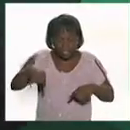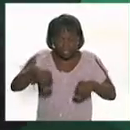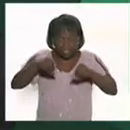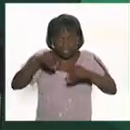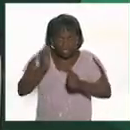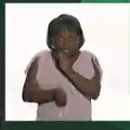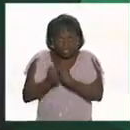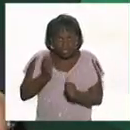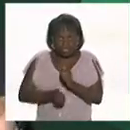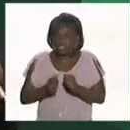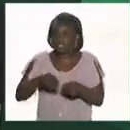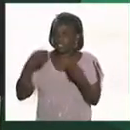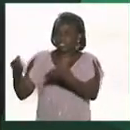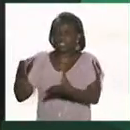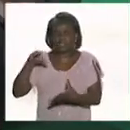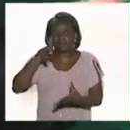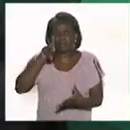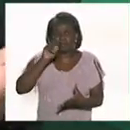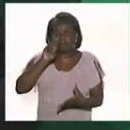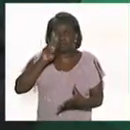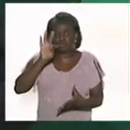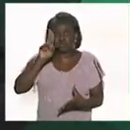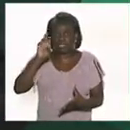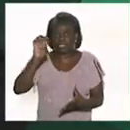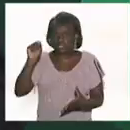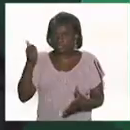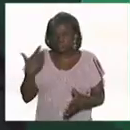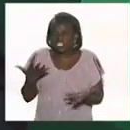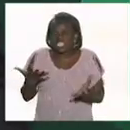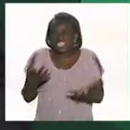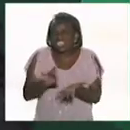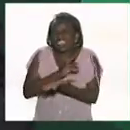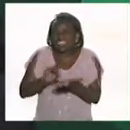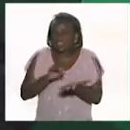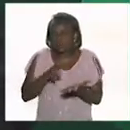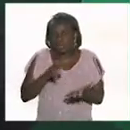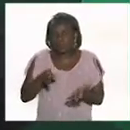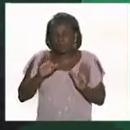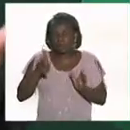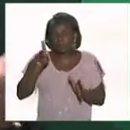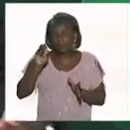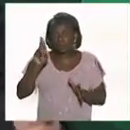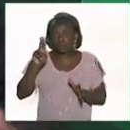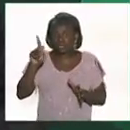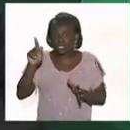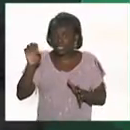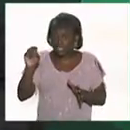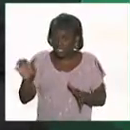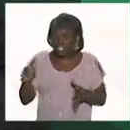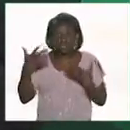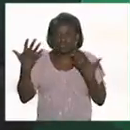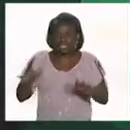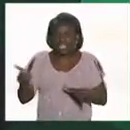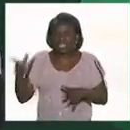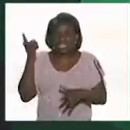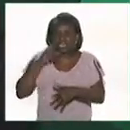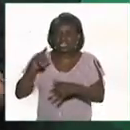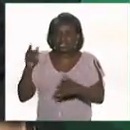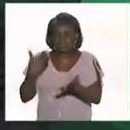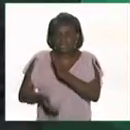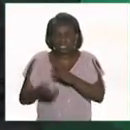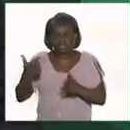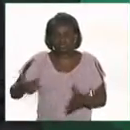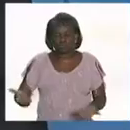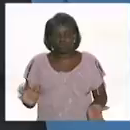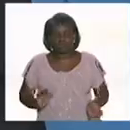campo para dar à Portuguesa. Então, sem aqui querer criar uma rivalidade, mas que a Portuguesa vai para a fase preliminar, não se classifique e esteja